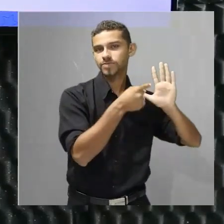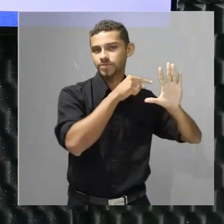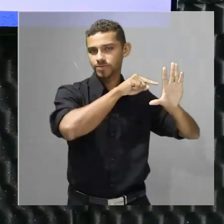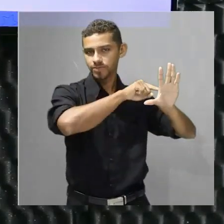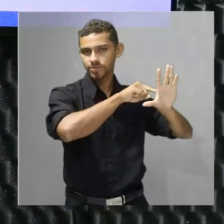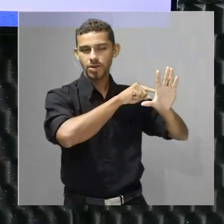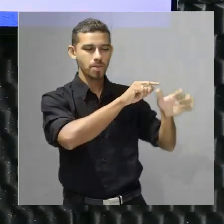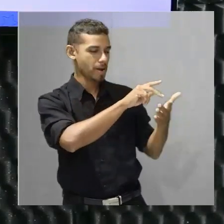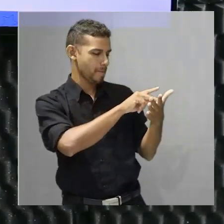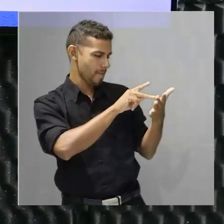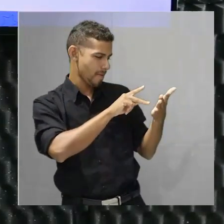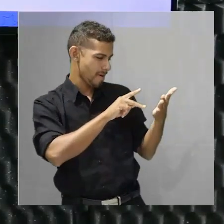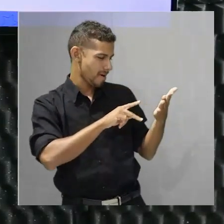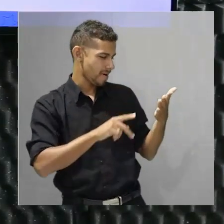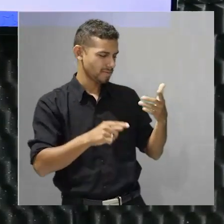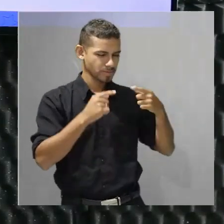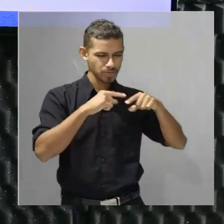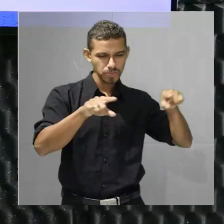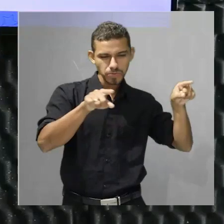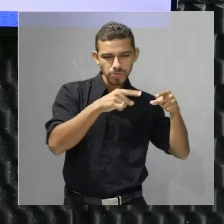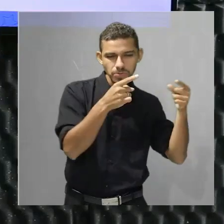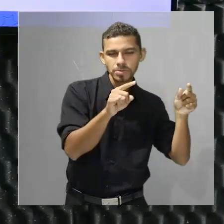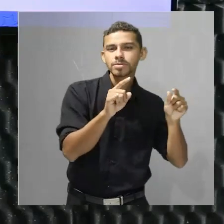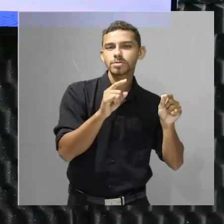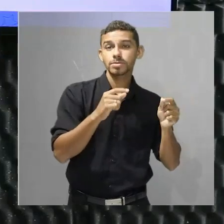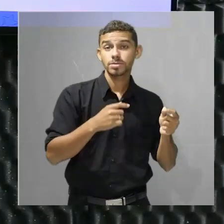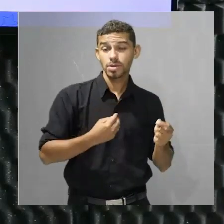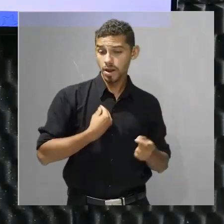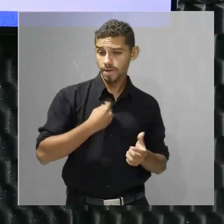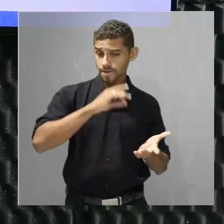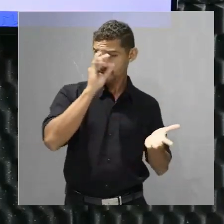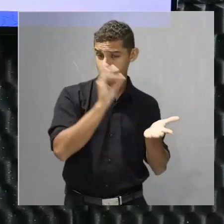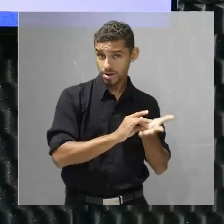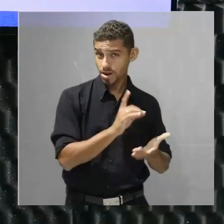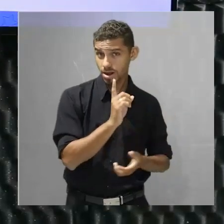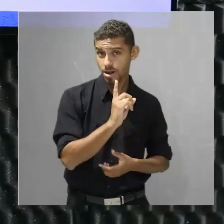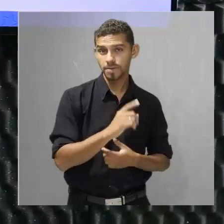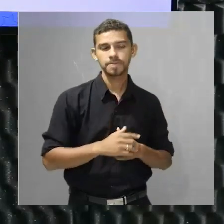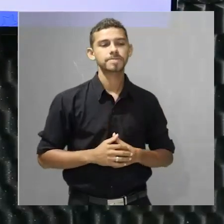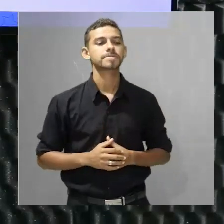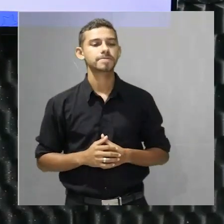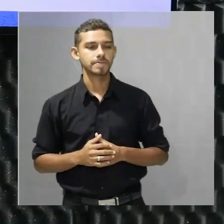linguagem mais poética uma linguagem que não está no seu sentido próprio